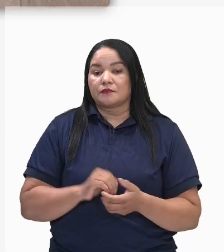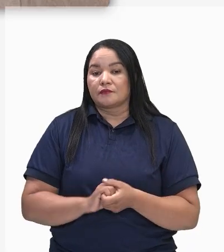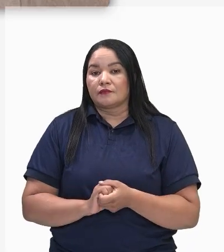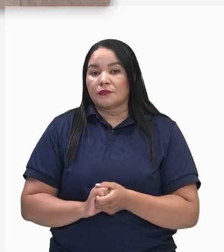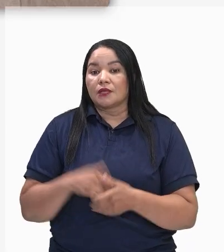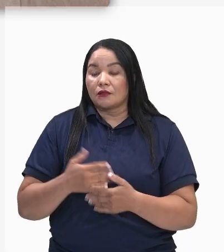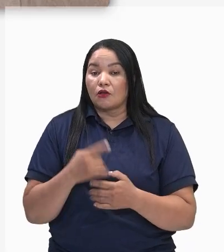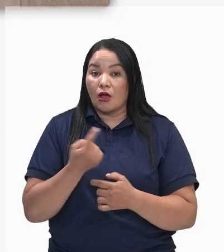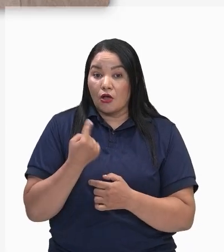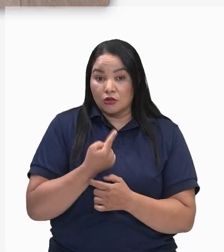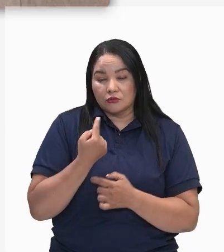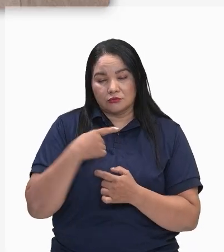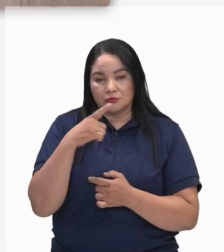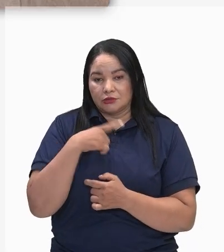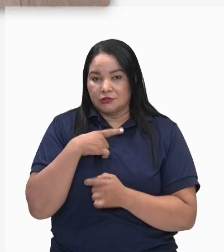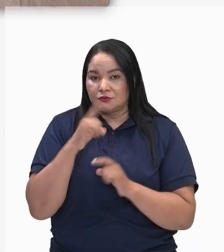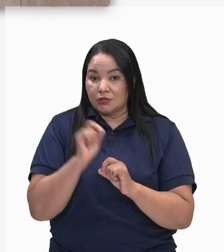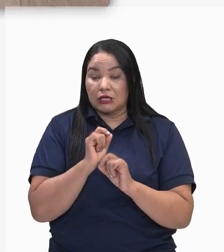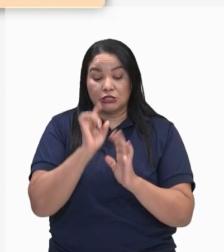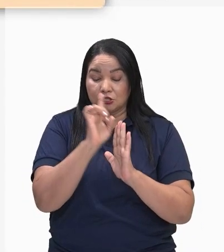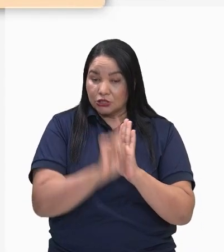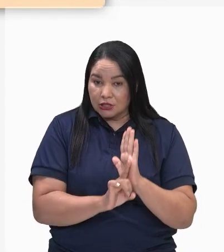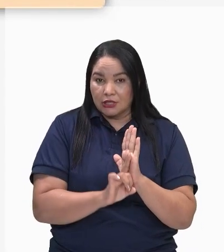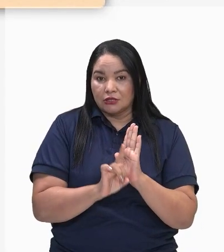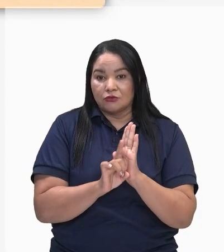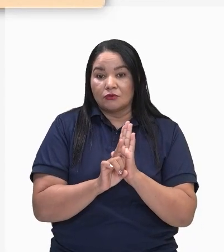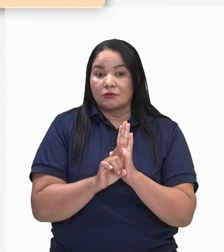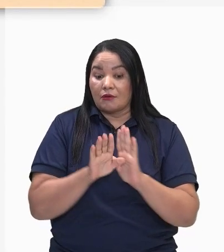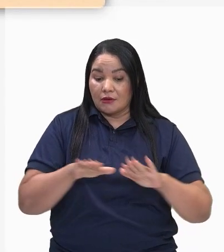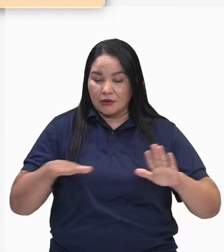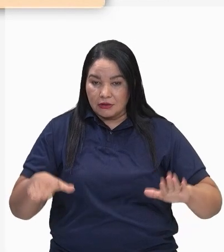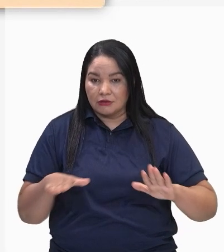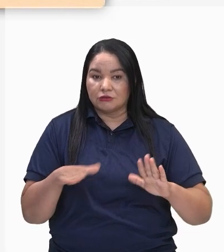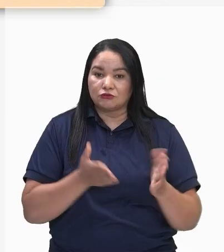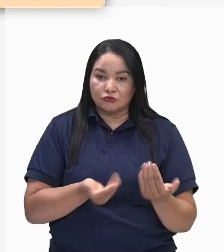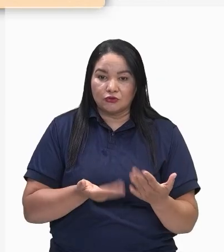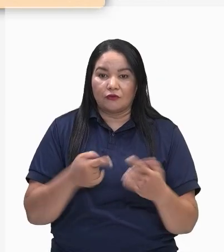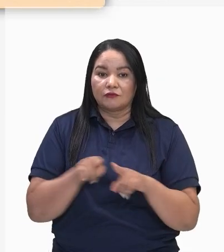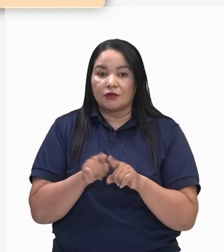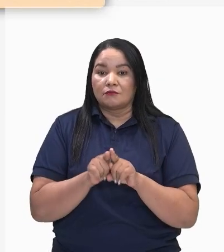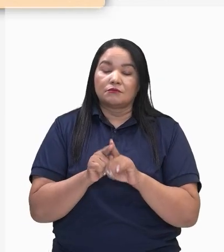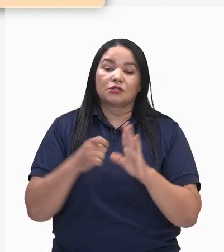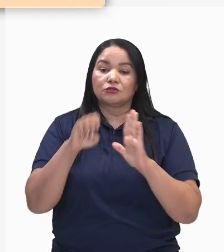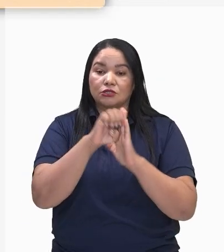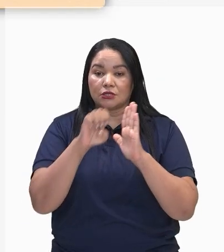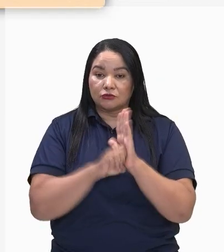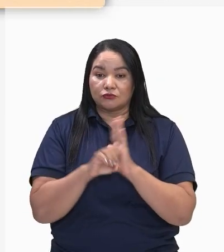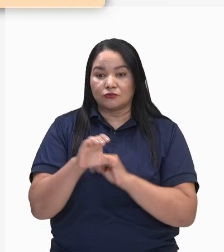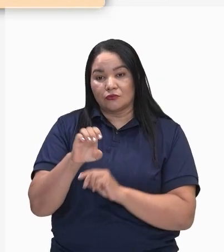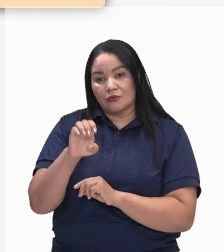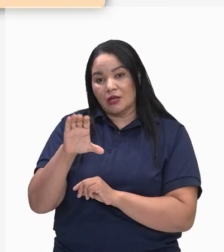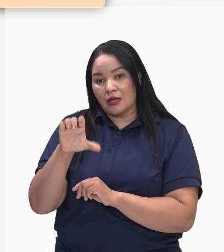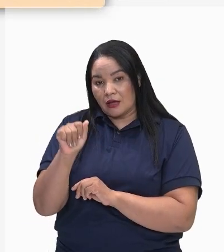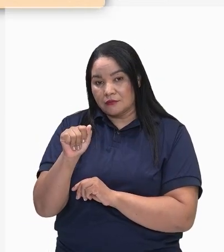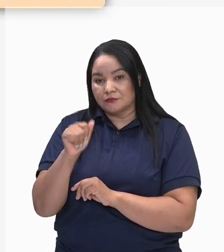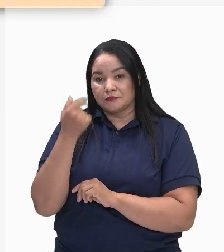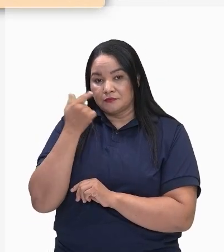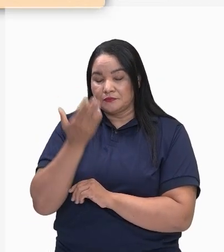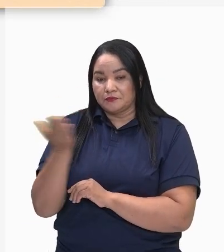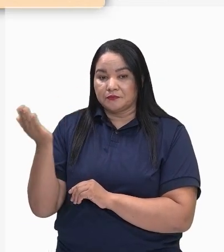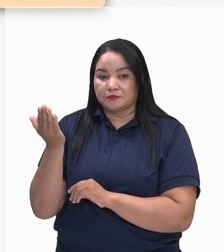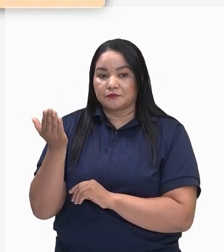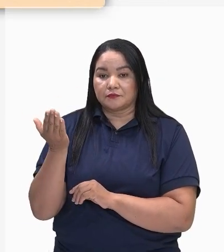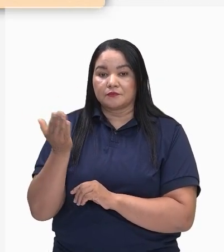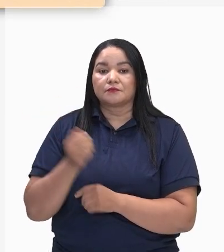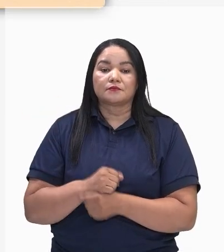gente tem aí os direitos da criança e dos adolescentes que estão no Estatuto da Criança, tá? E aí